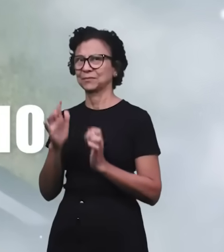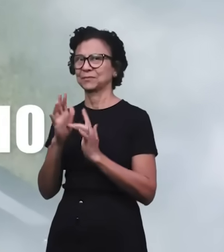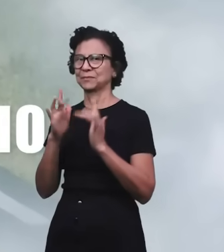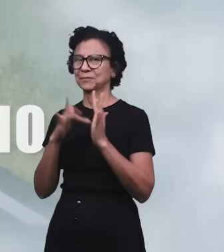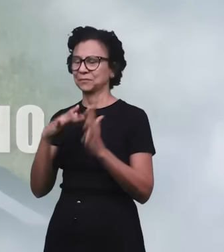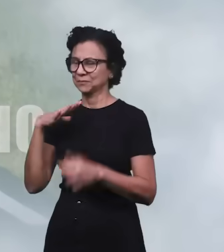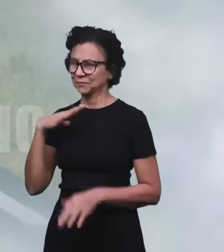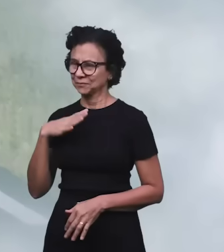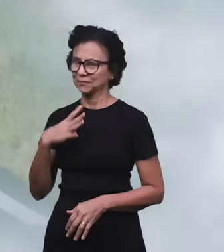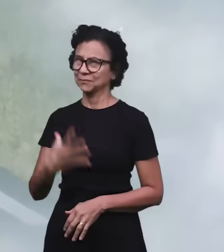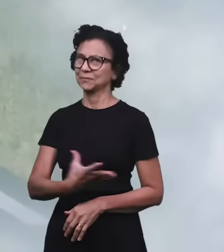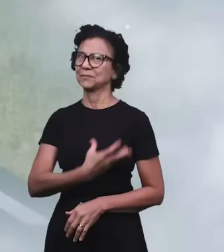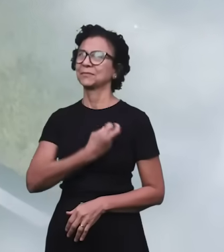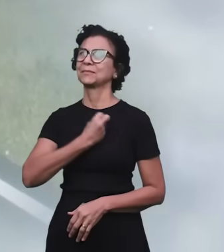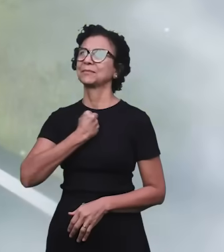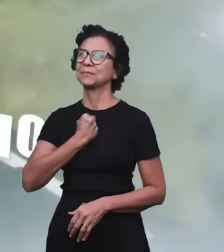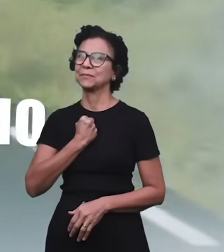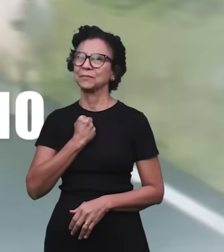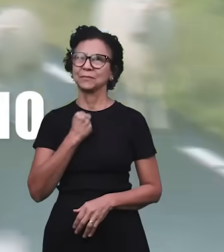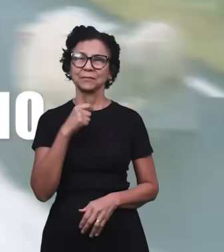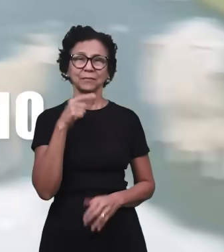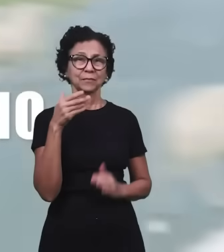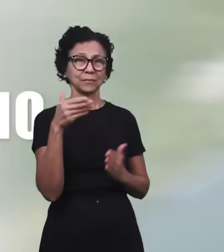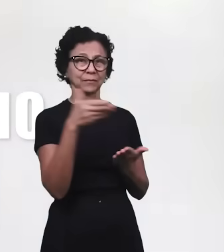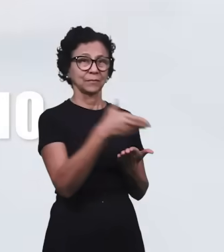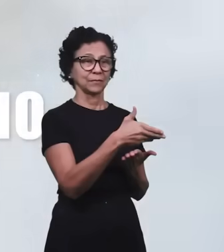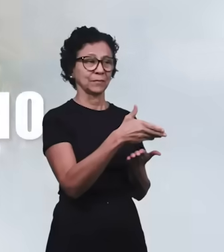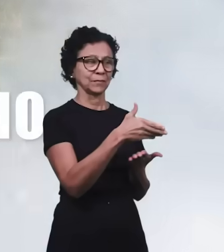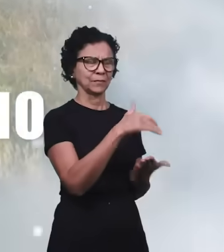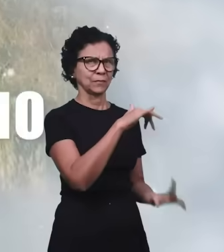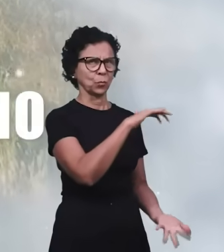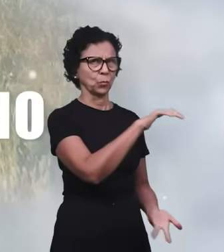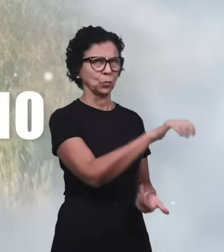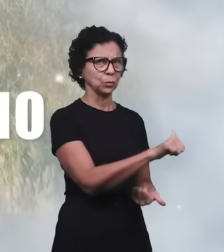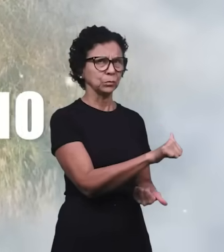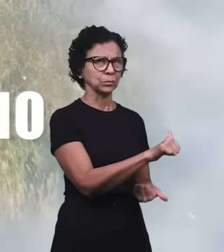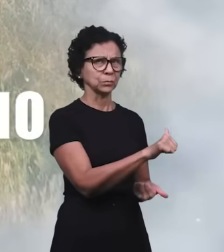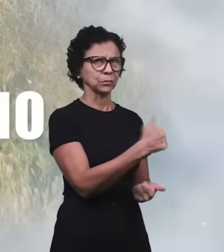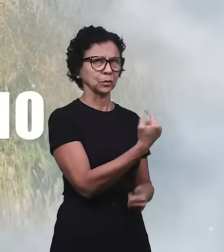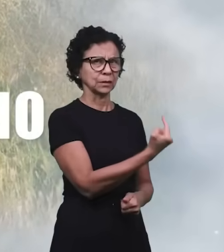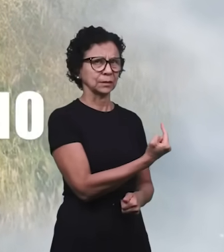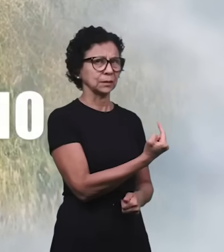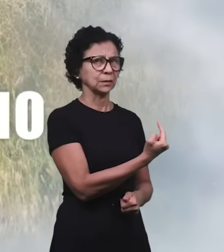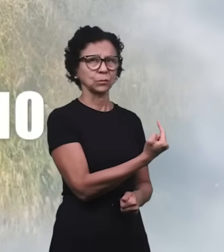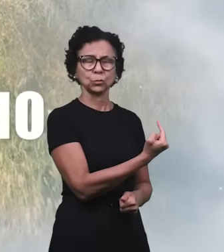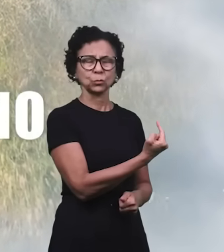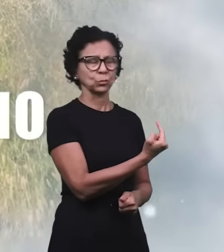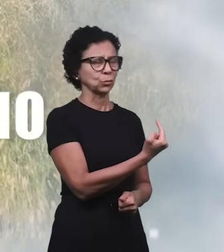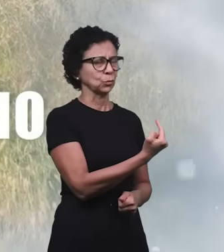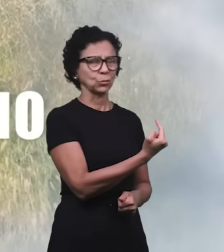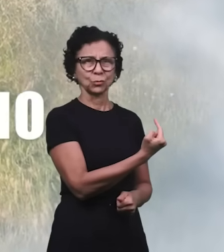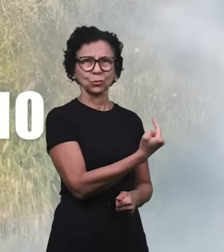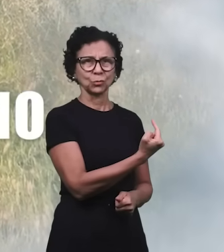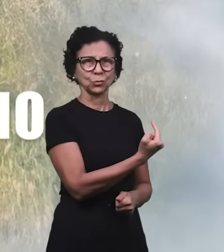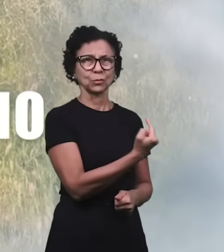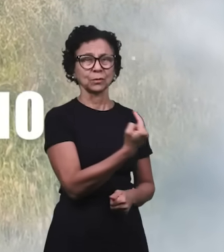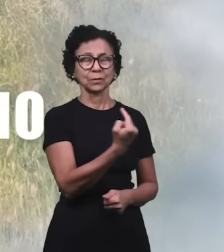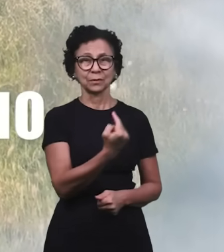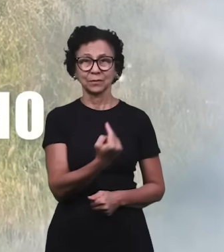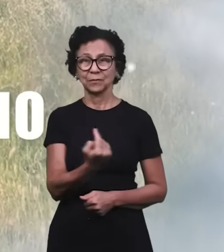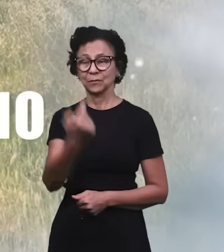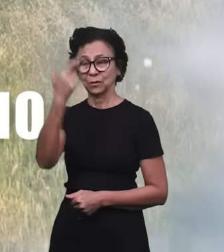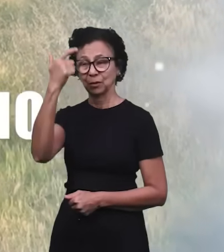céu sou eu. Não sigas por outro caminho, que